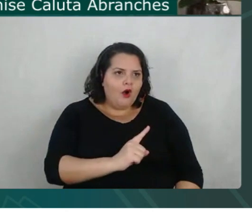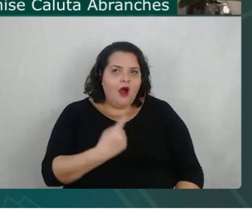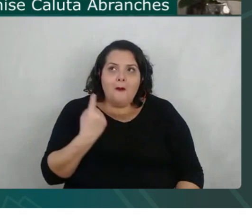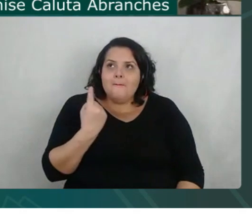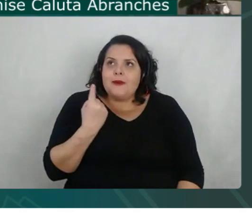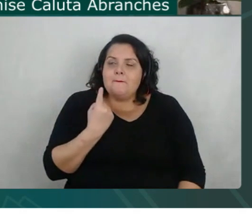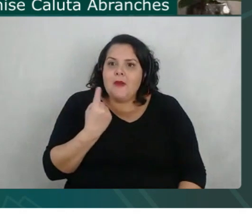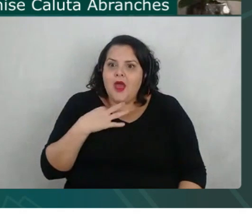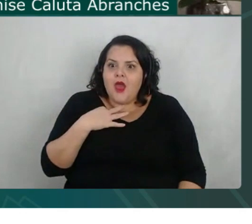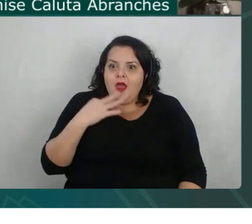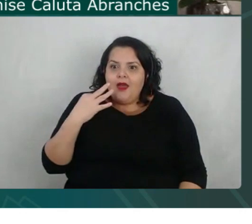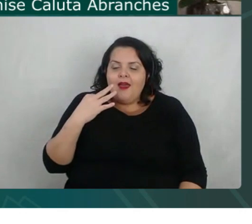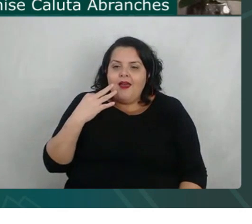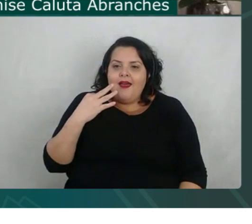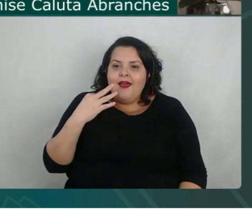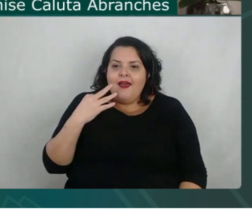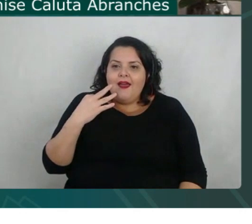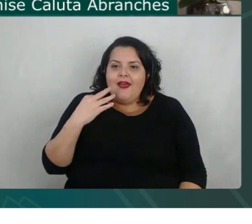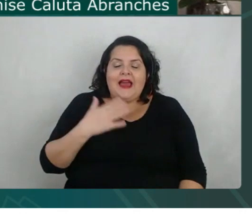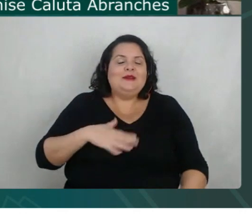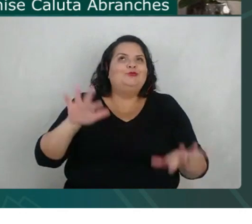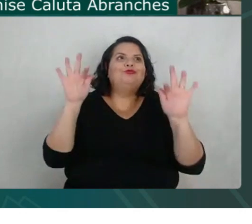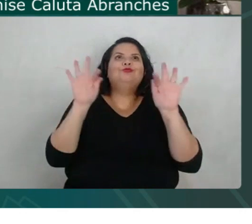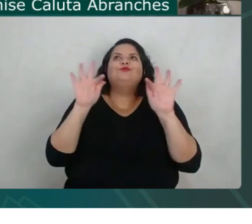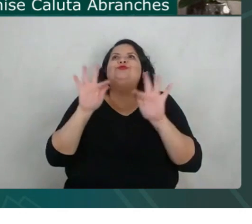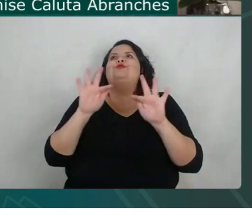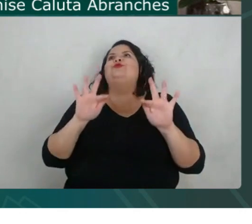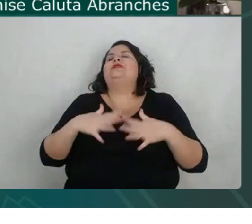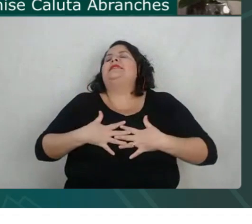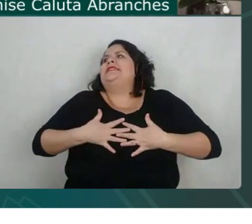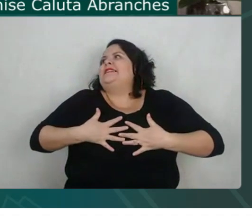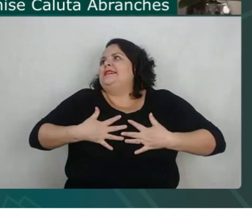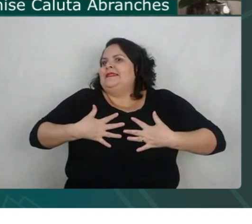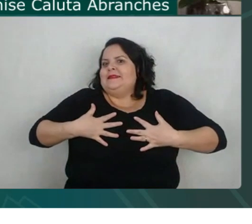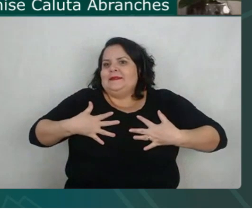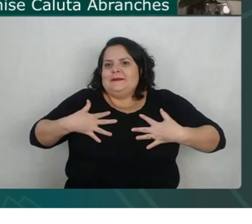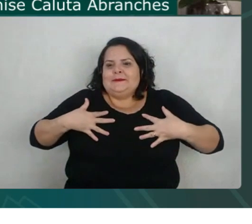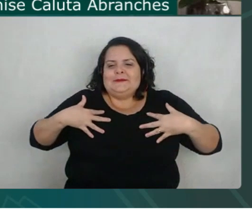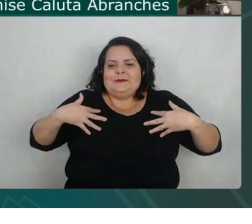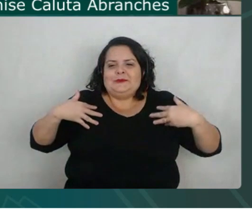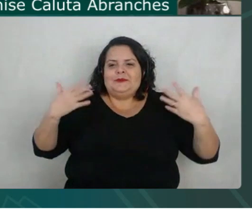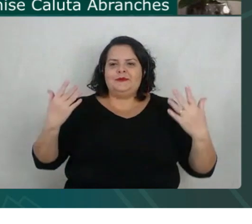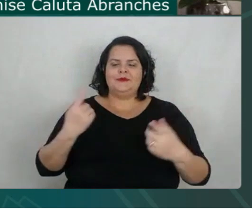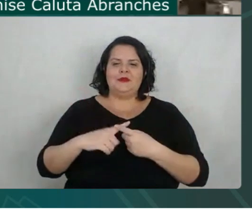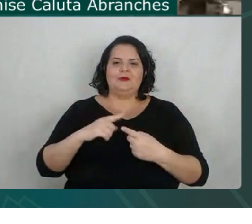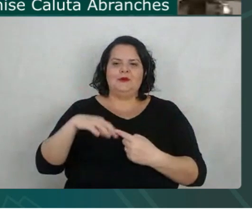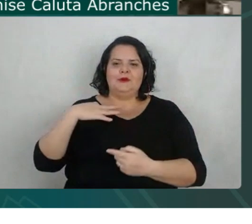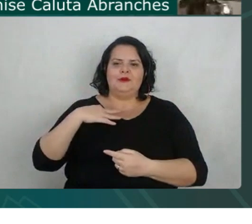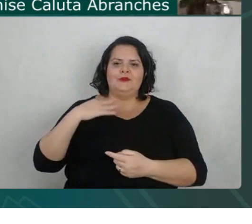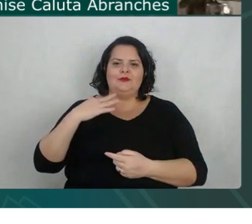que fico muito feliz e a responsabilidade é muito grande. Eu acho que ser voluntária é um ato de